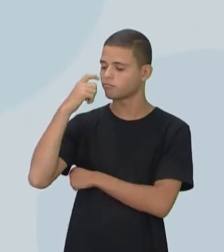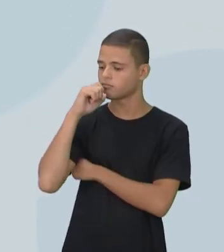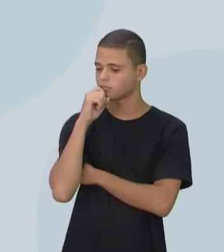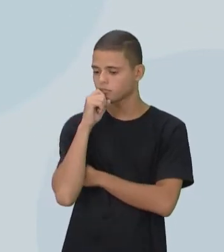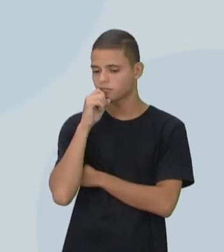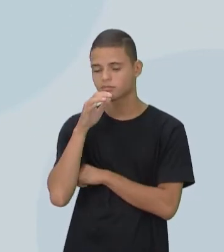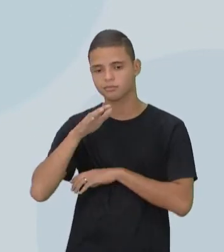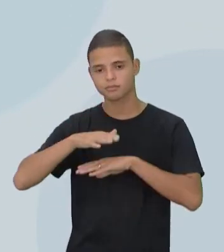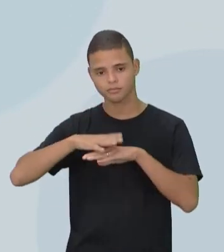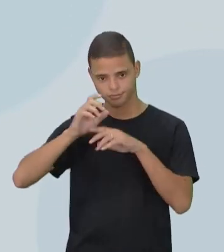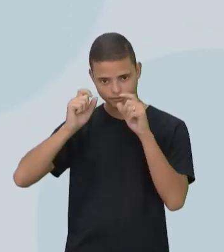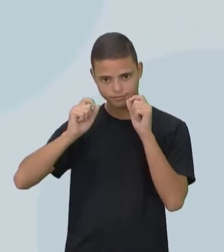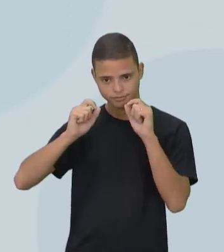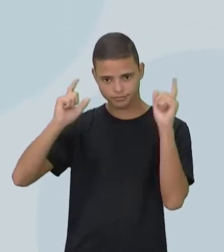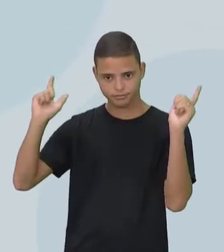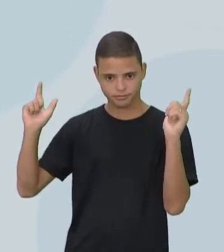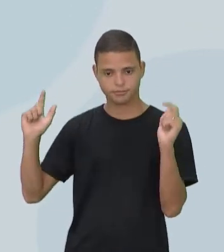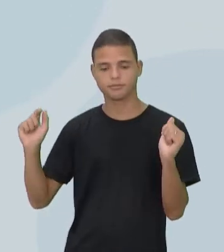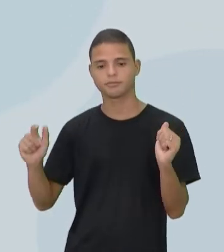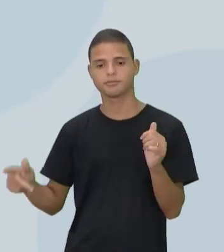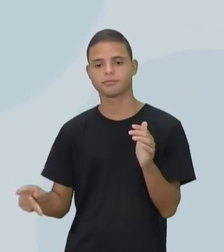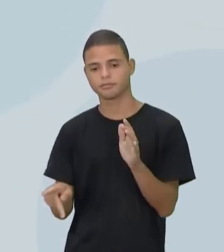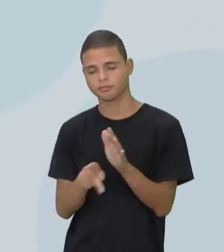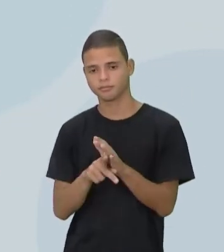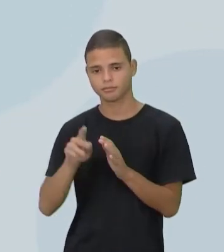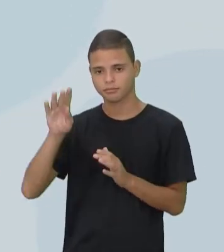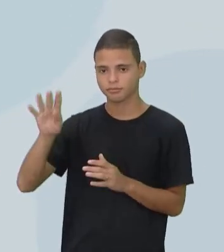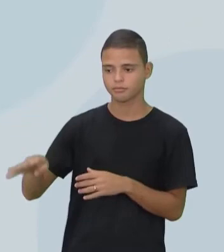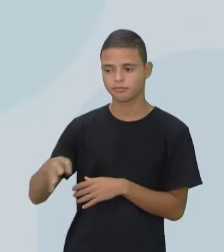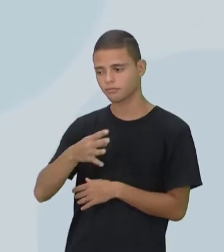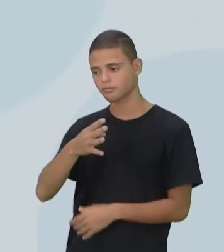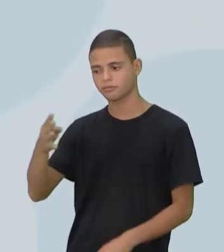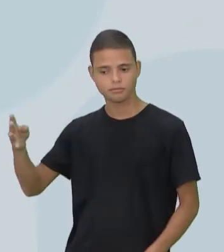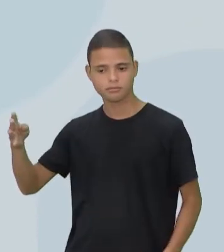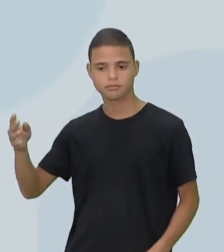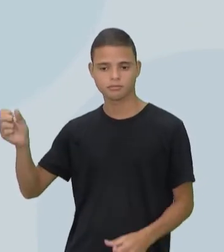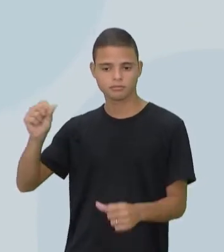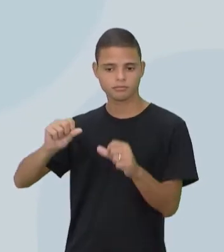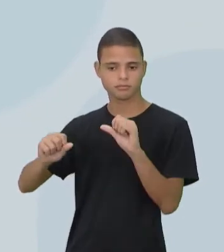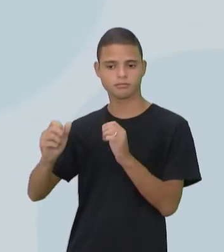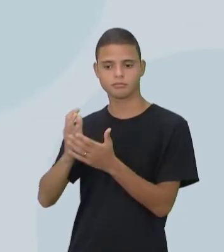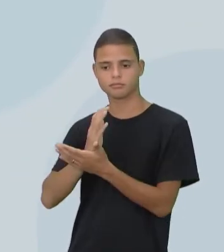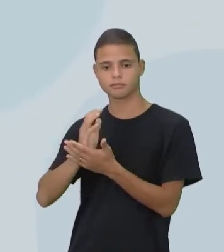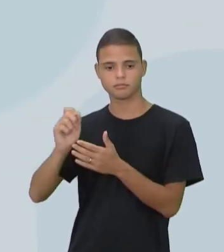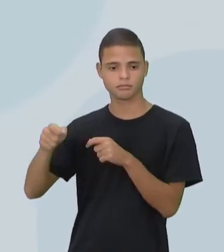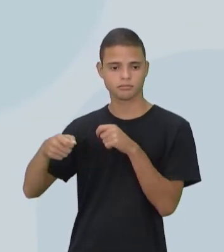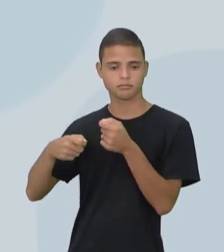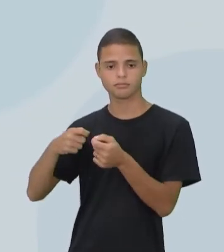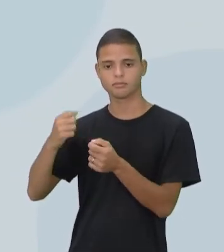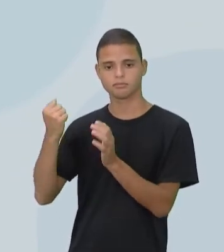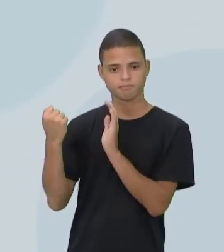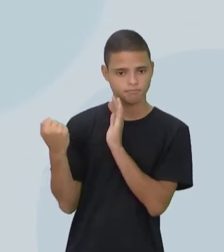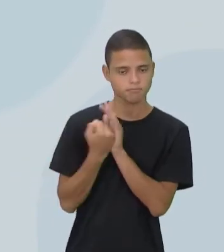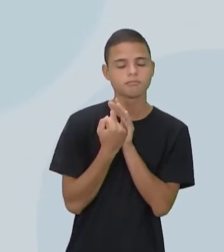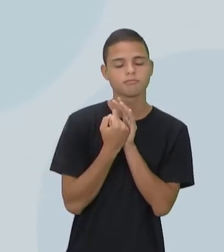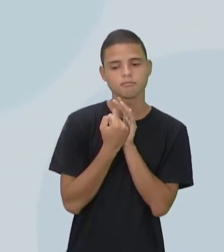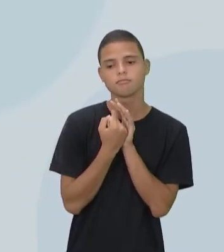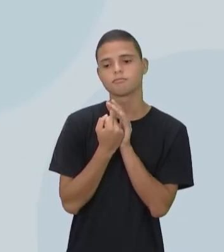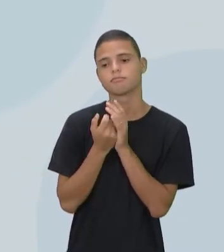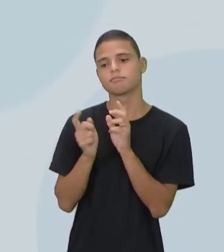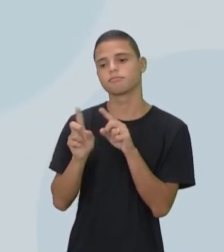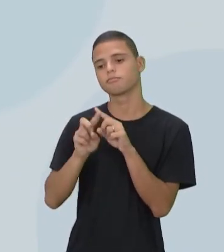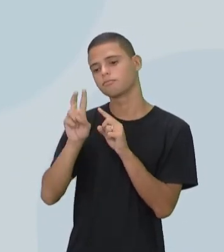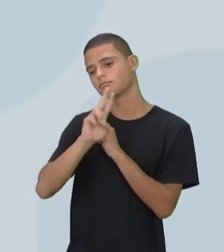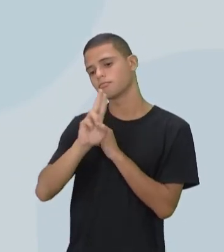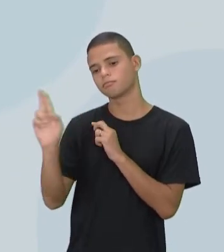mais atenção a essa tabela periódica, onde vai estar sendo mostrado aí os símbolos dos elementos químicos e também o nome